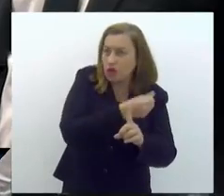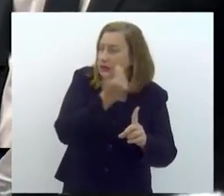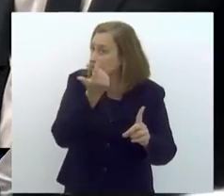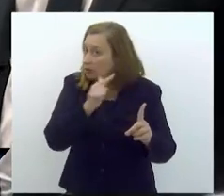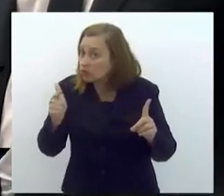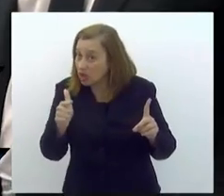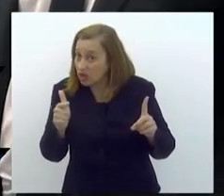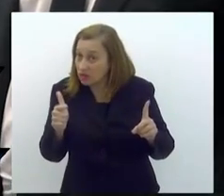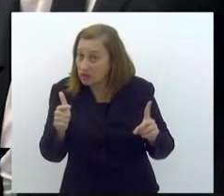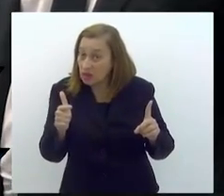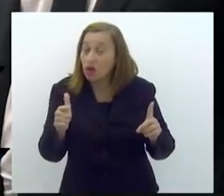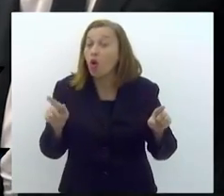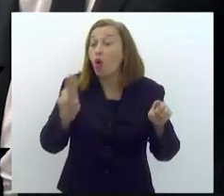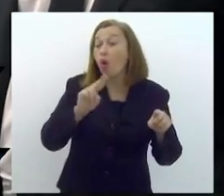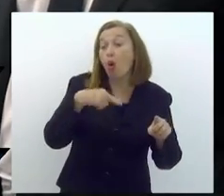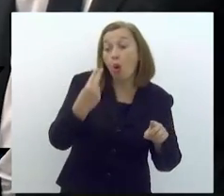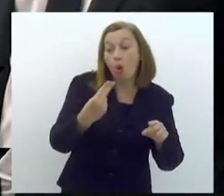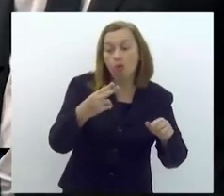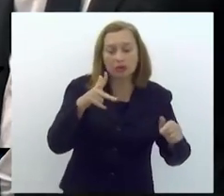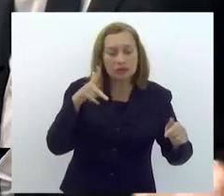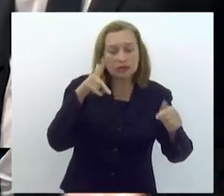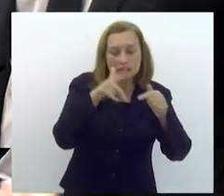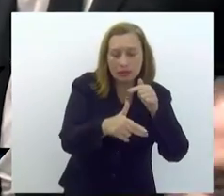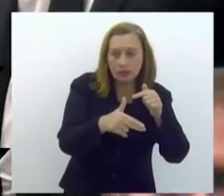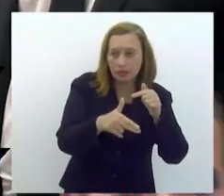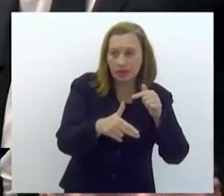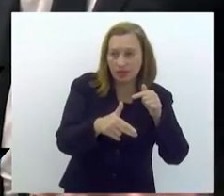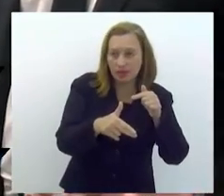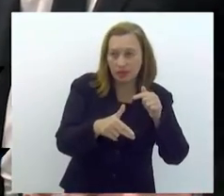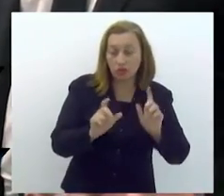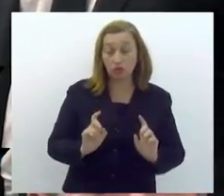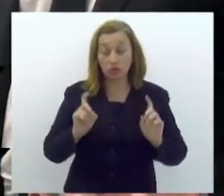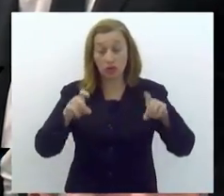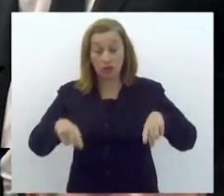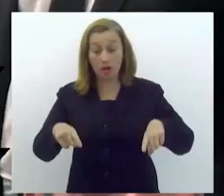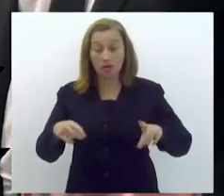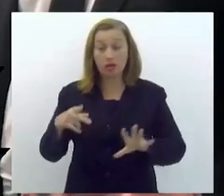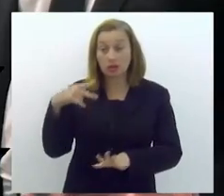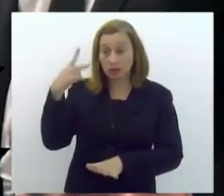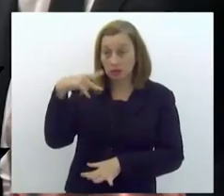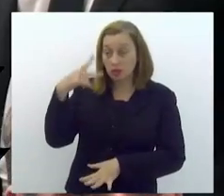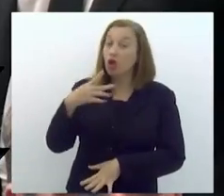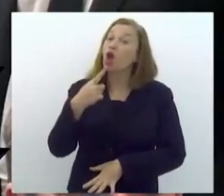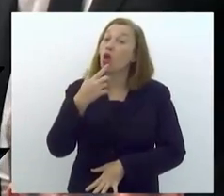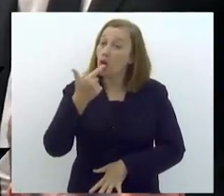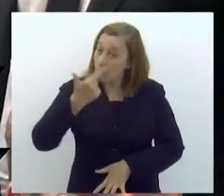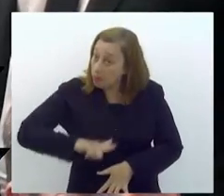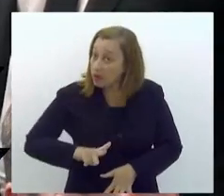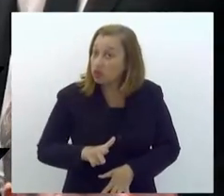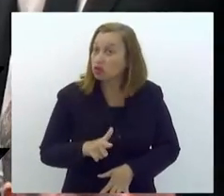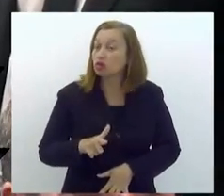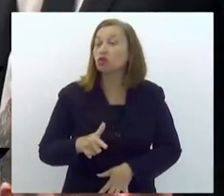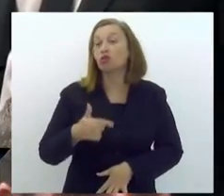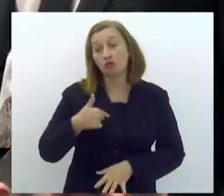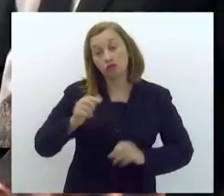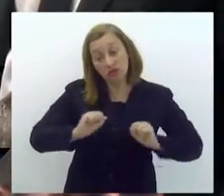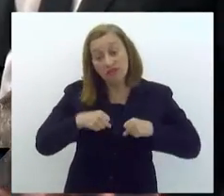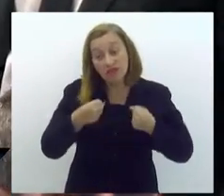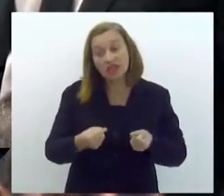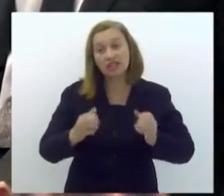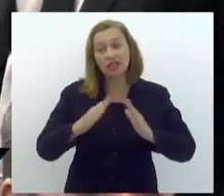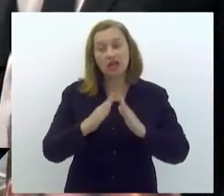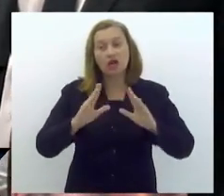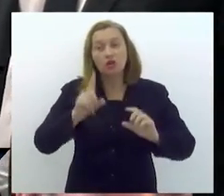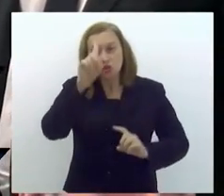não houve impedimento efetivo do exercício do mandato parlamentar que eu repito vou morrer defendendo nessa casa